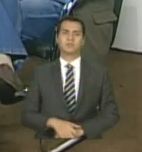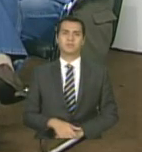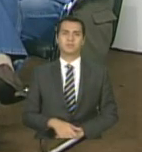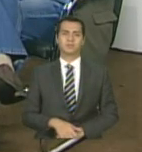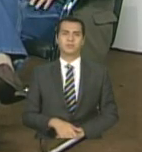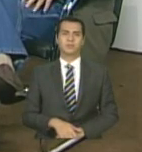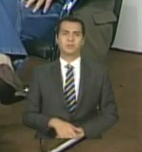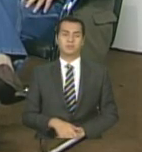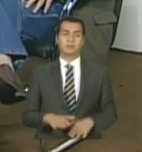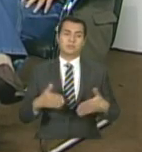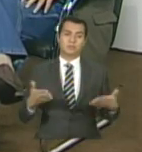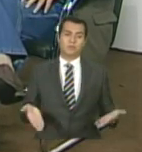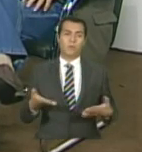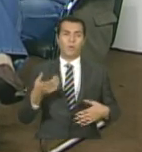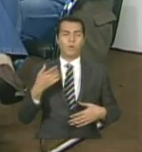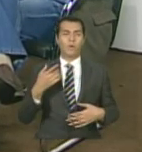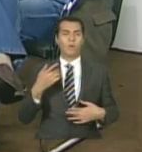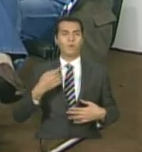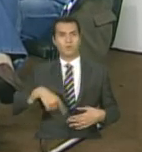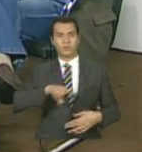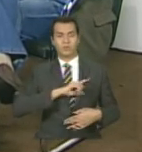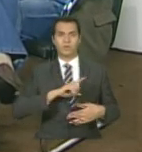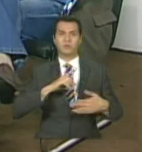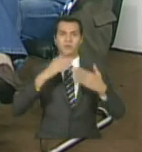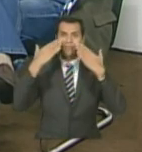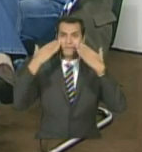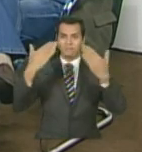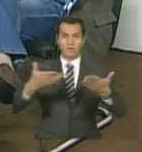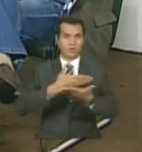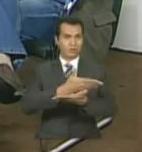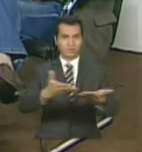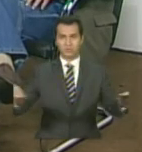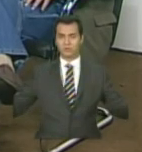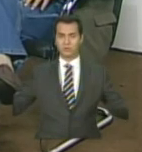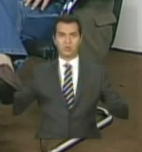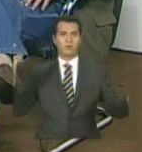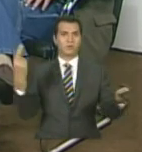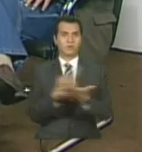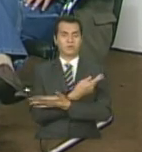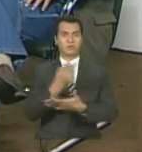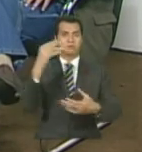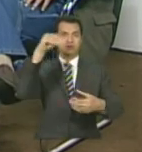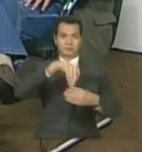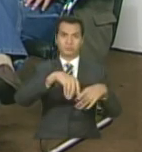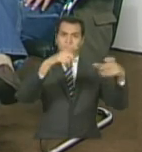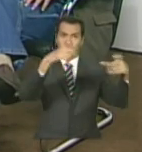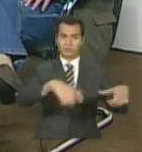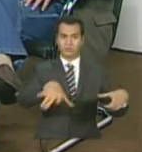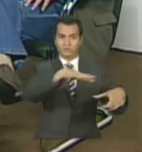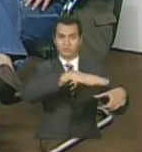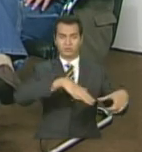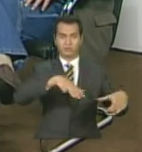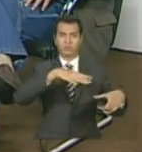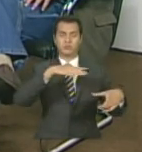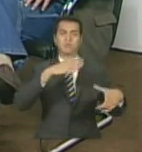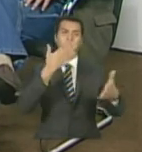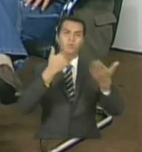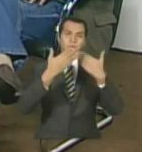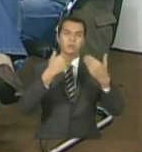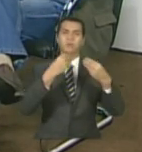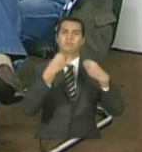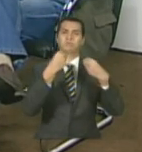esse olhar para a realidade que se vive no local, em cima dos programas de segurança alimentar